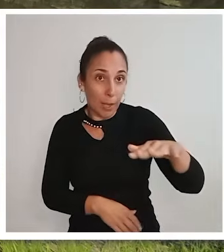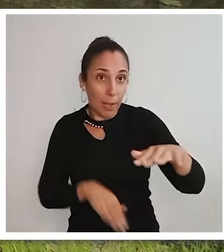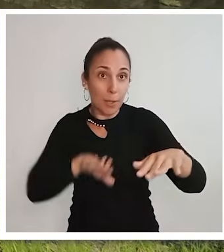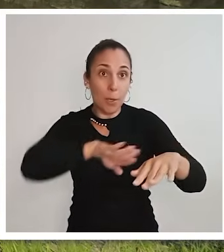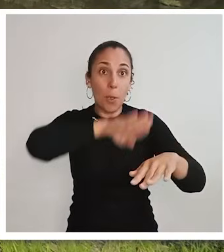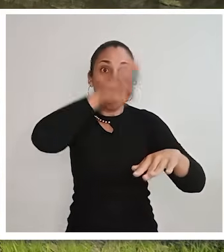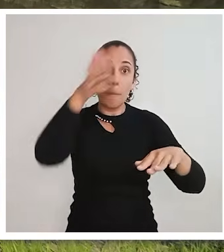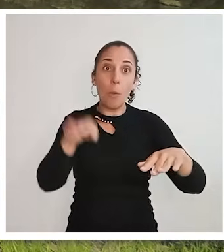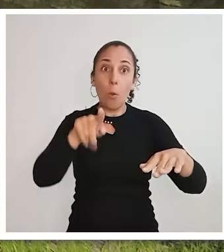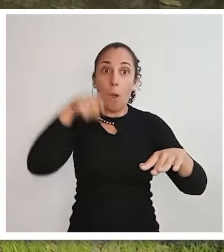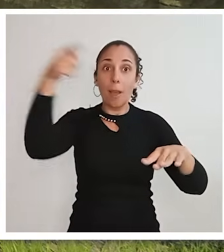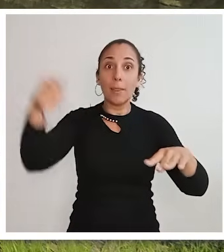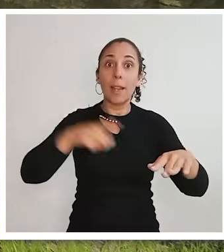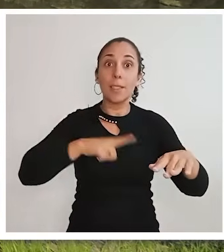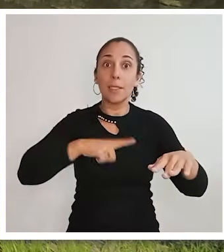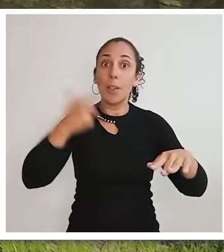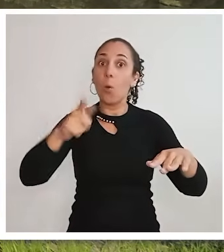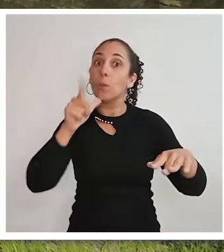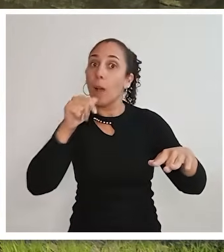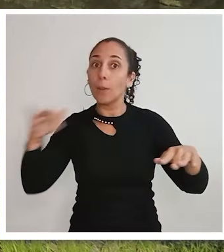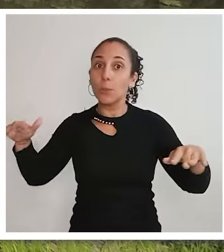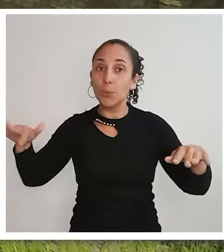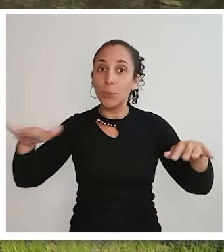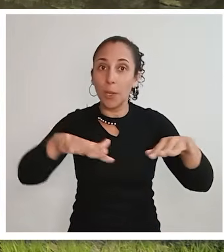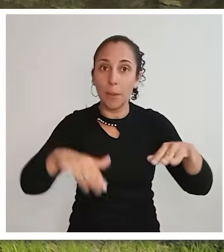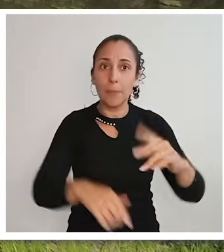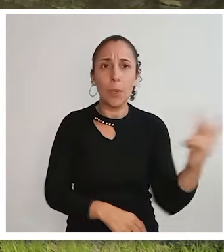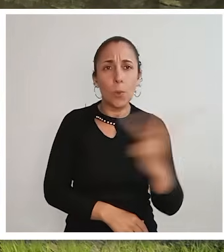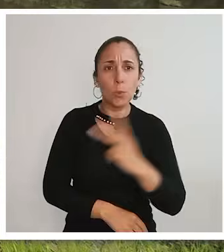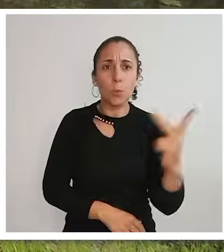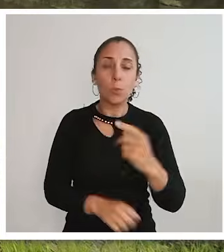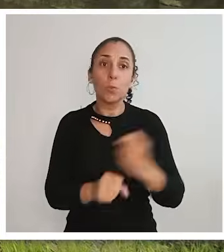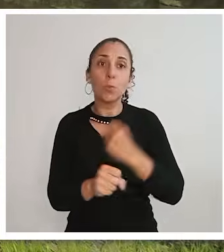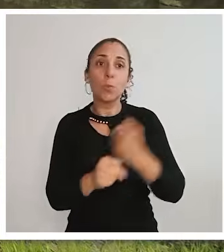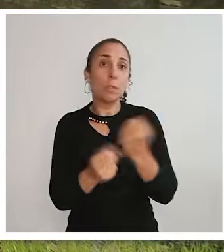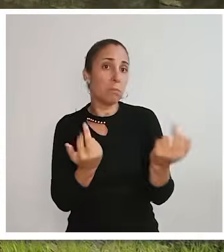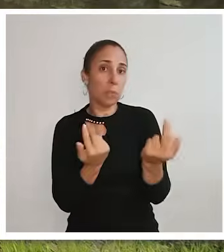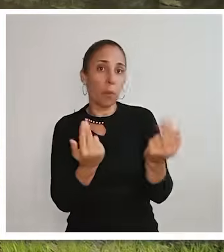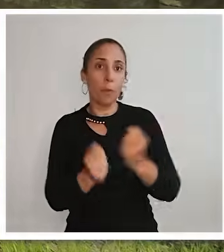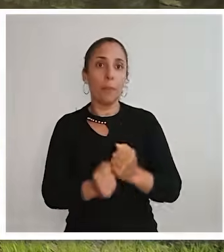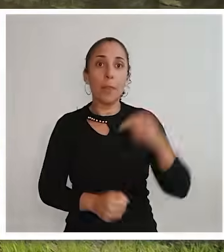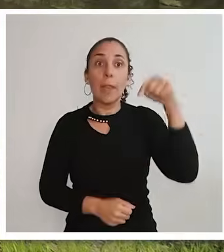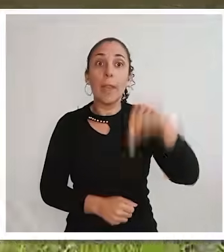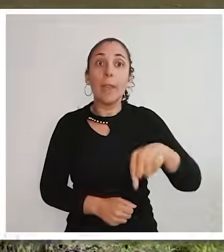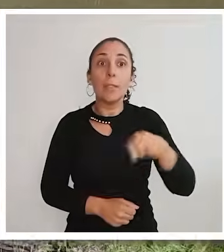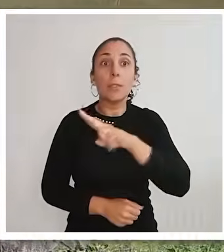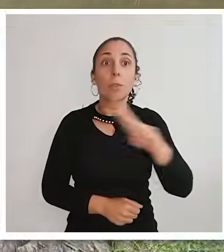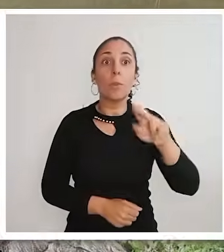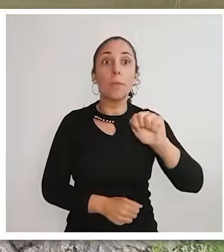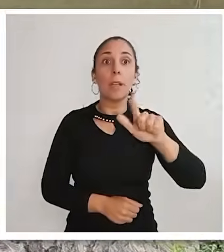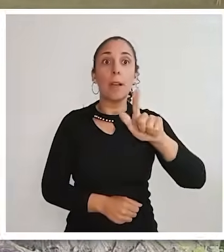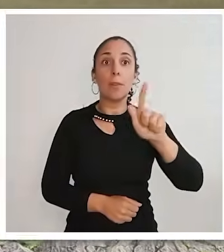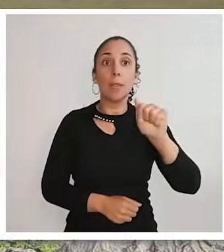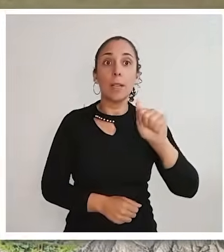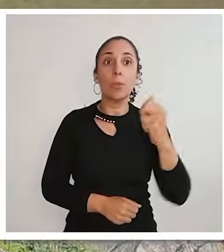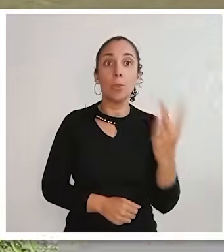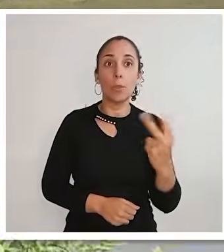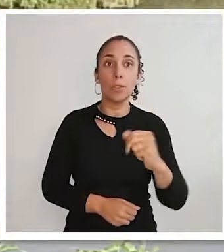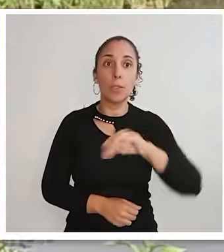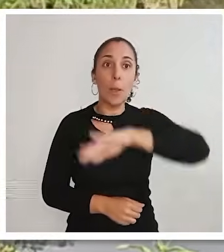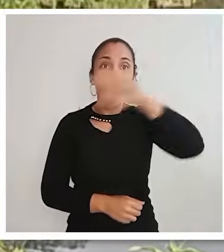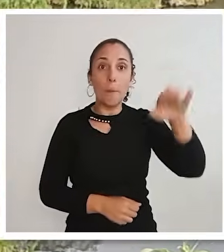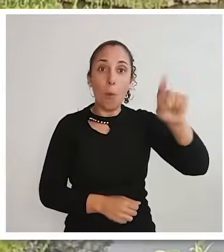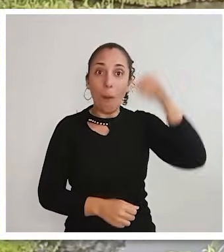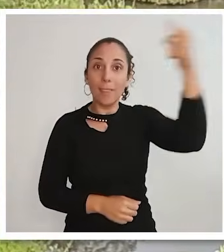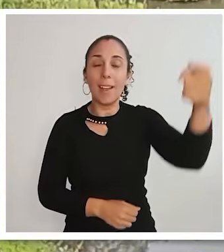aqui desse morro tem um outro braço desse rio. E os 2 lados tem uma construção como essa. Esse aqui é o dique Alga 2.